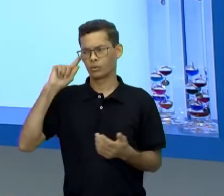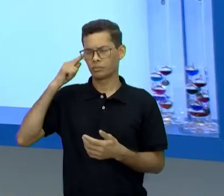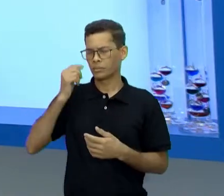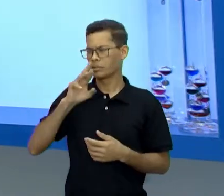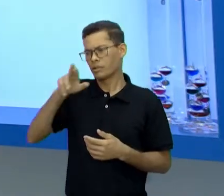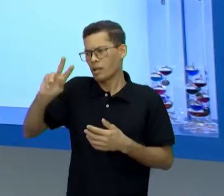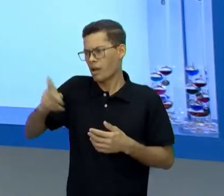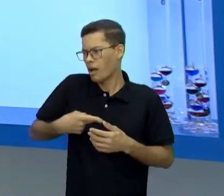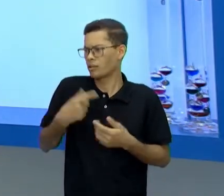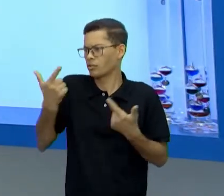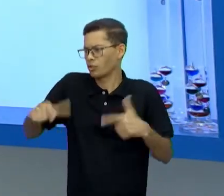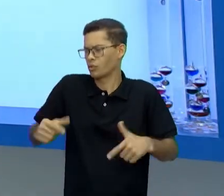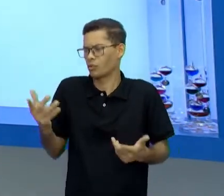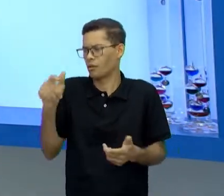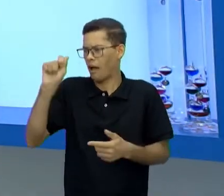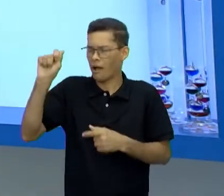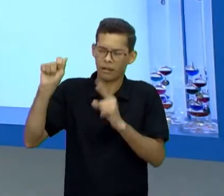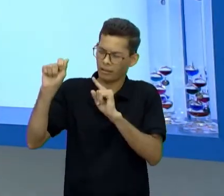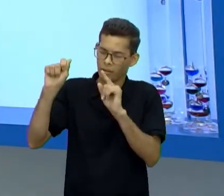A, é a alternativa B!